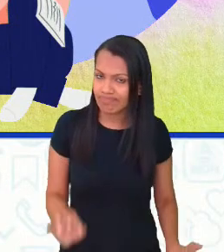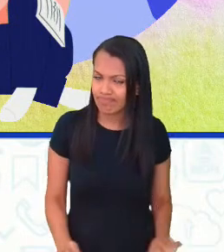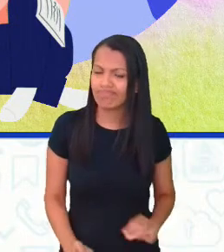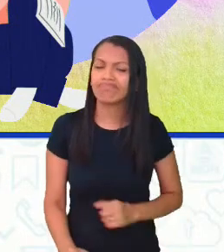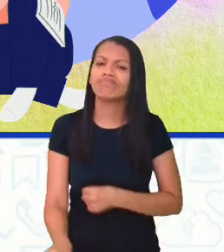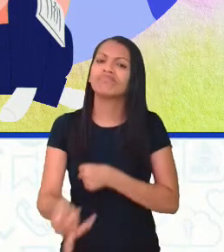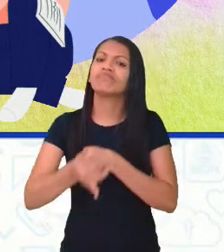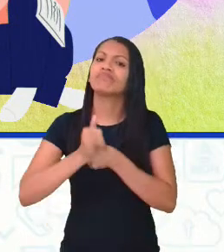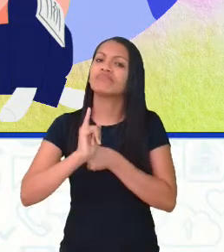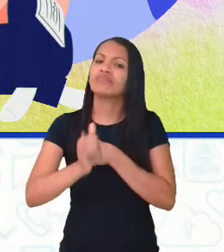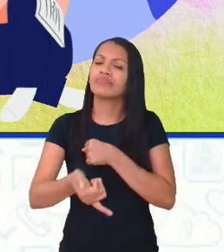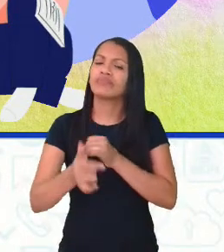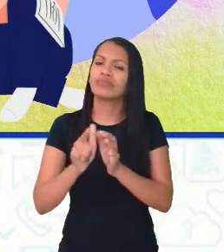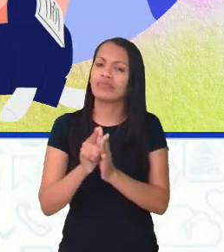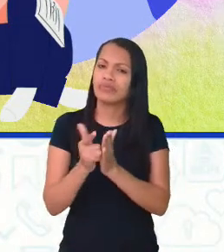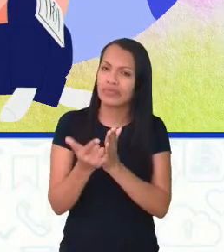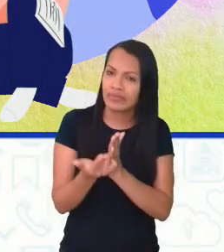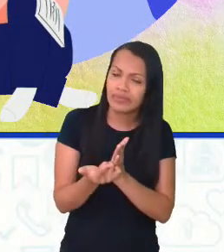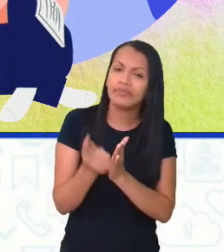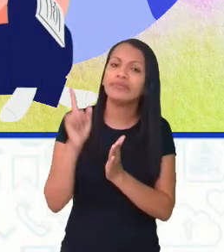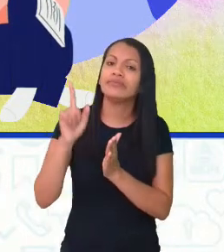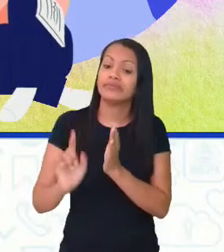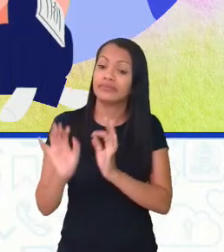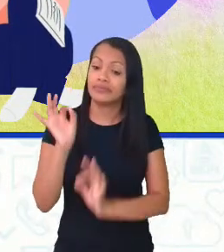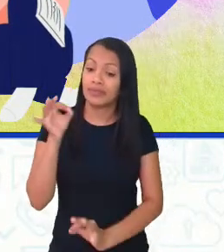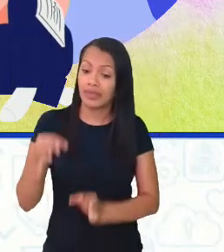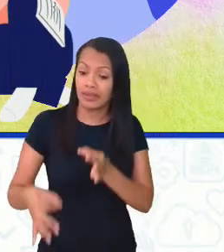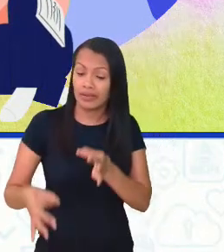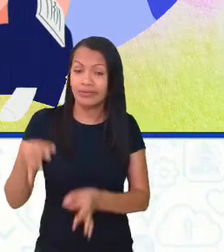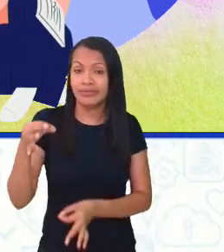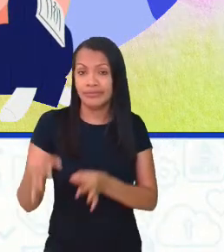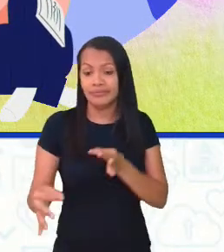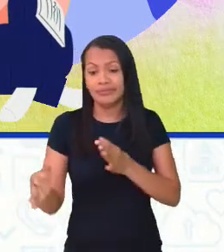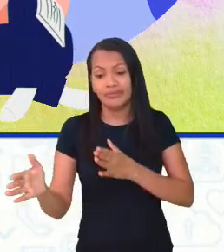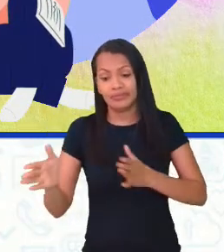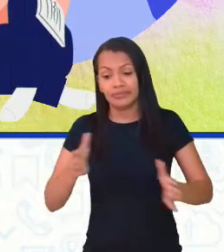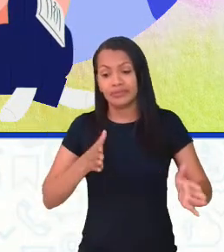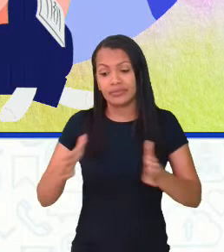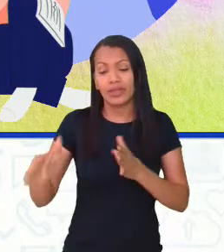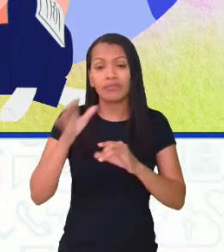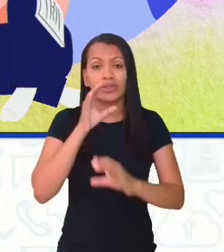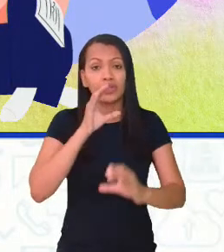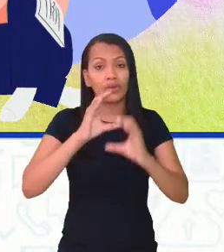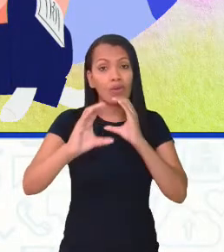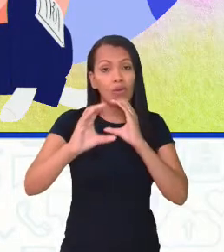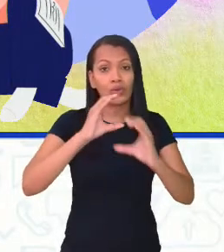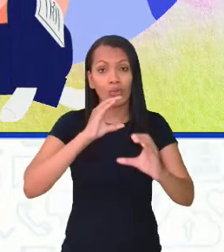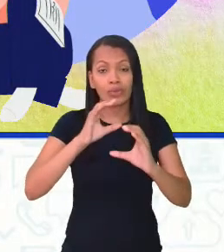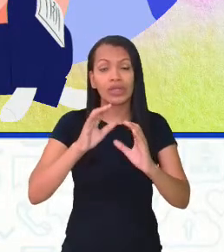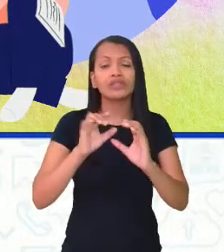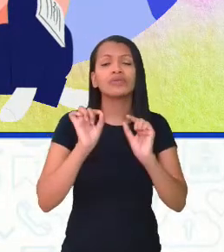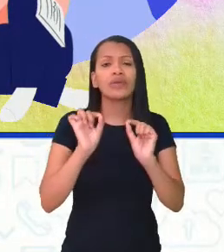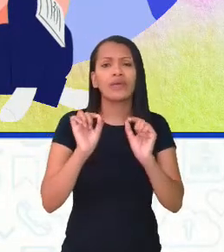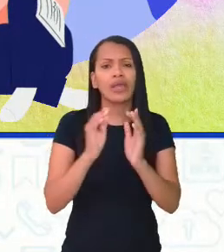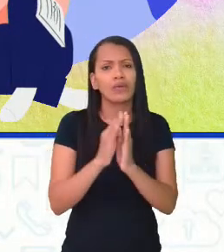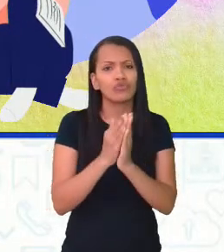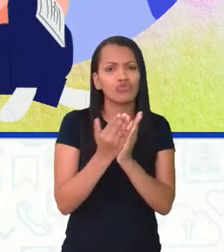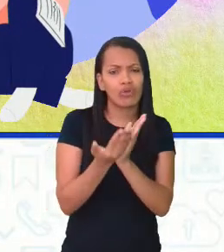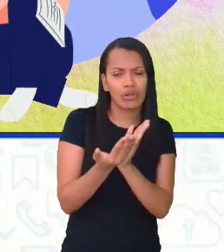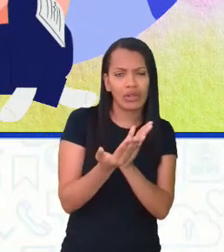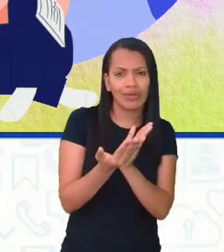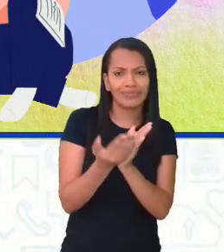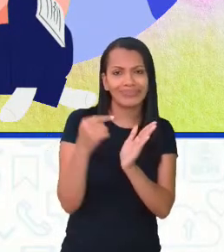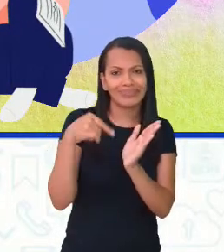crônica jornalística, ela vai estar justamente no meio de comunicação, que é o jornal. Então, por